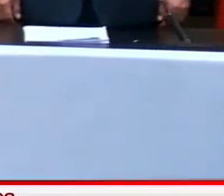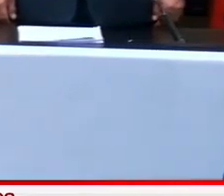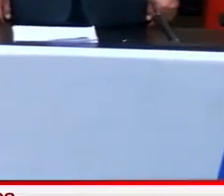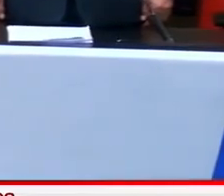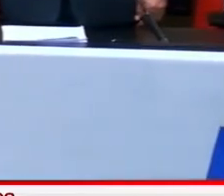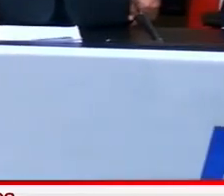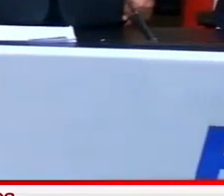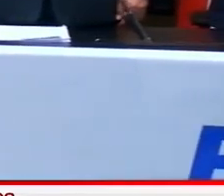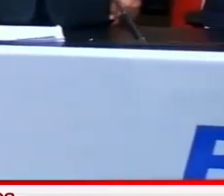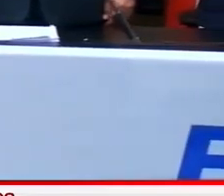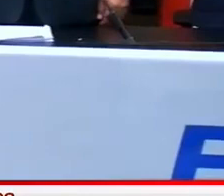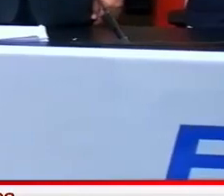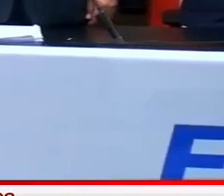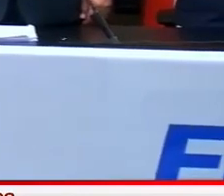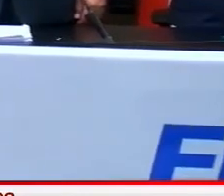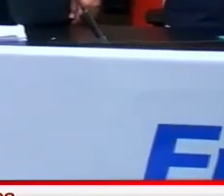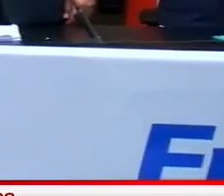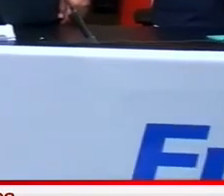idade